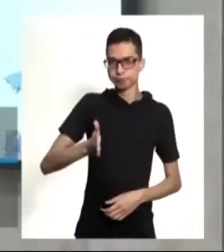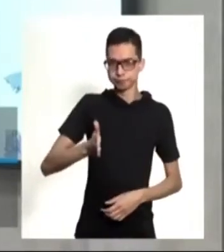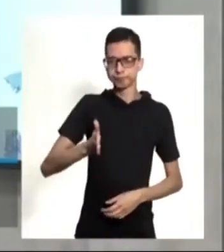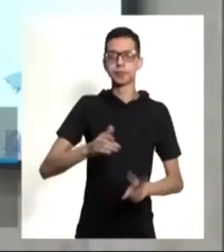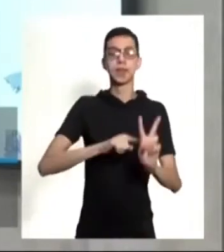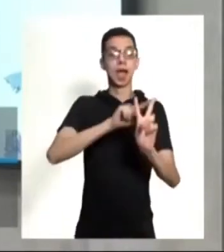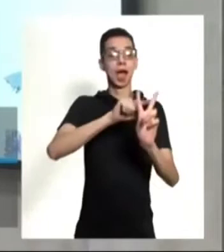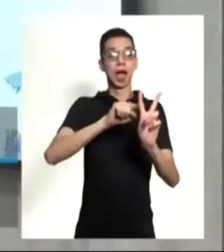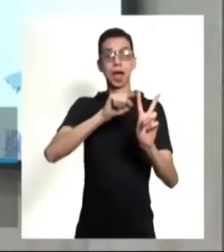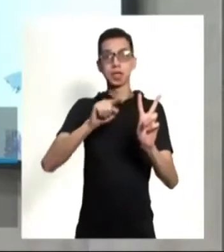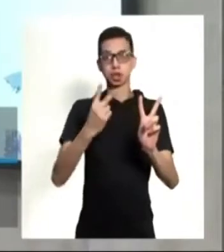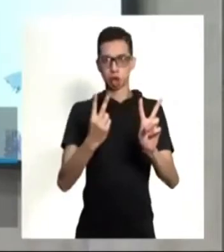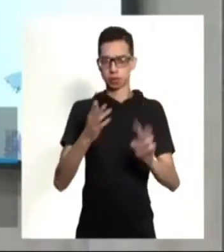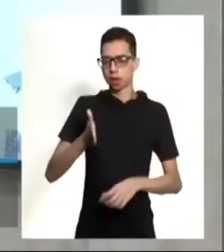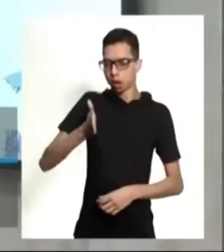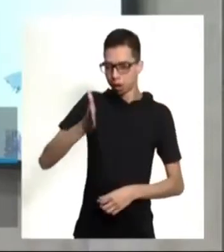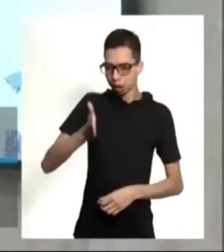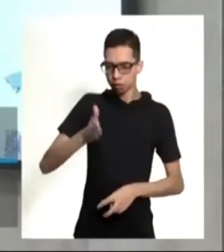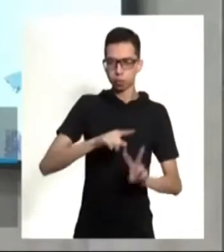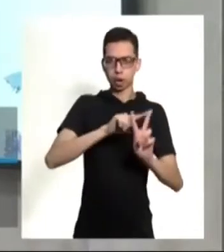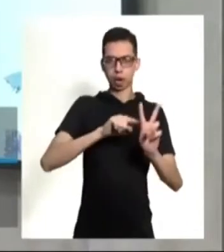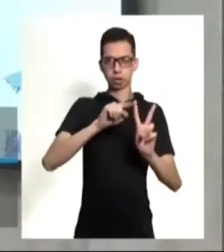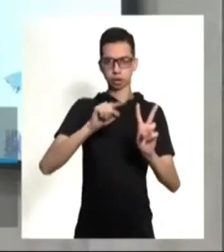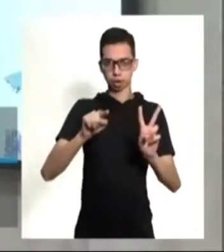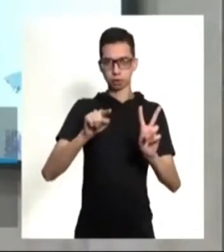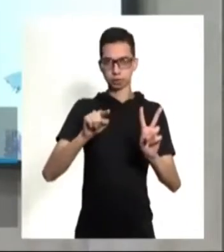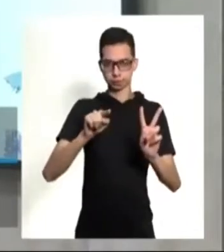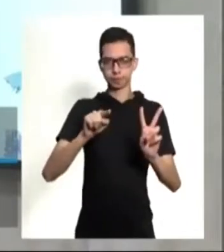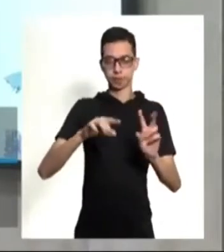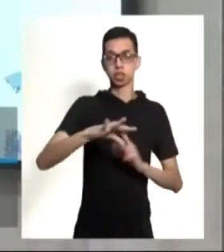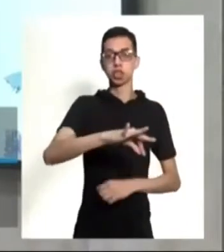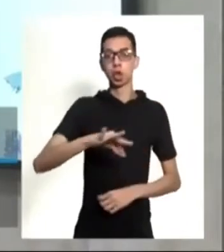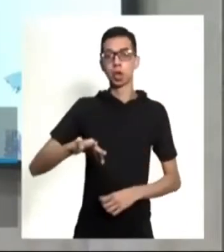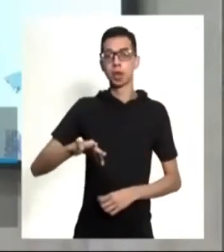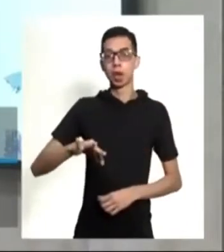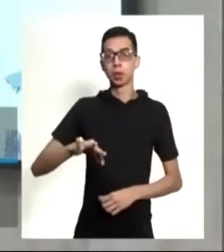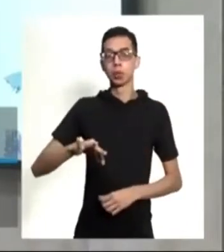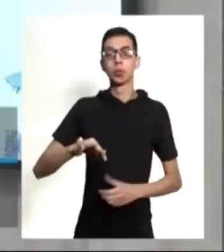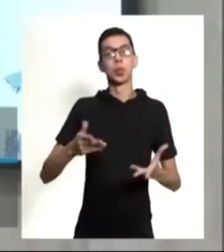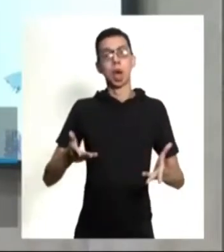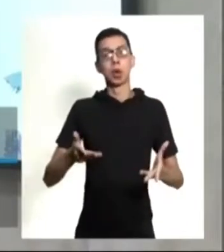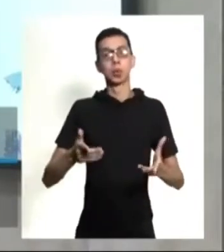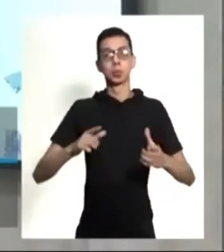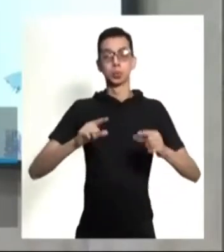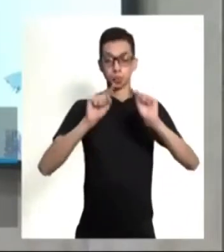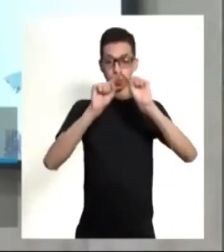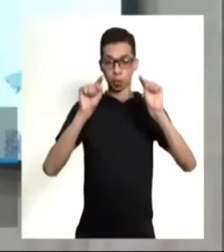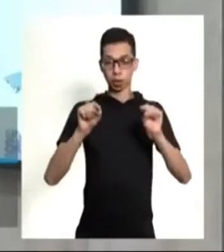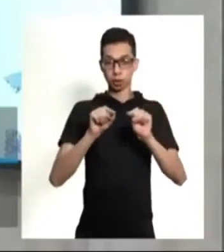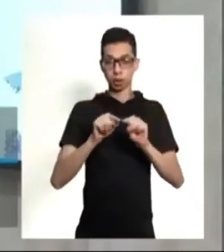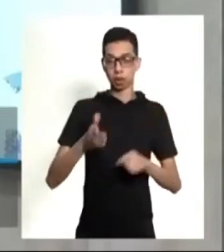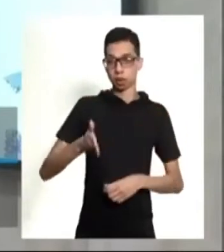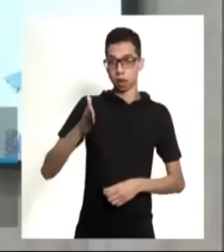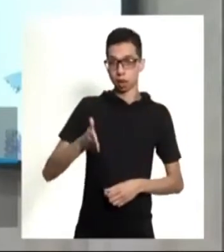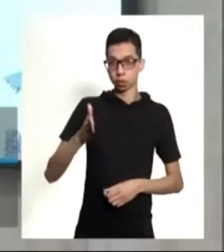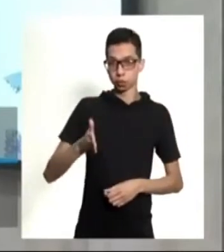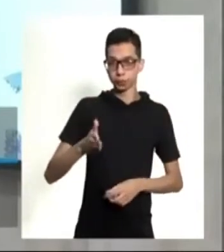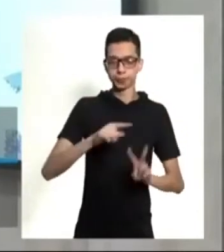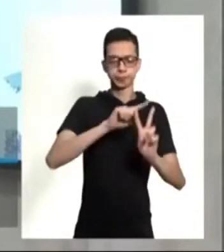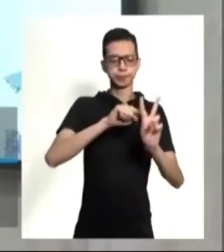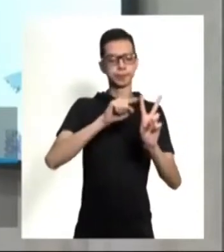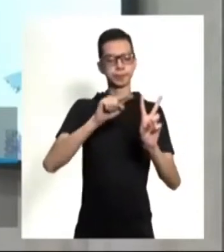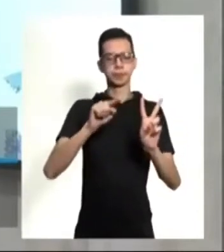de 2. Beleza? Diagonal do quadrado, lado, raiz de 2. E a diagonal do cubo? Lado, raiz de